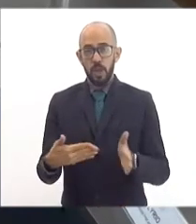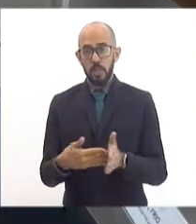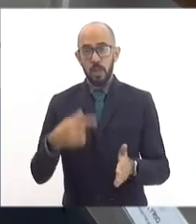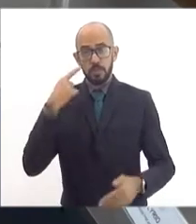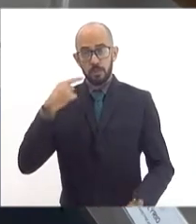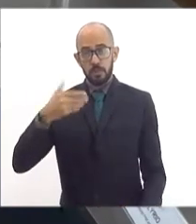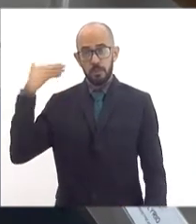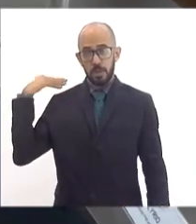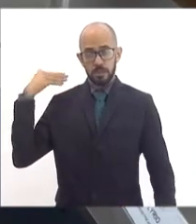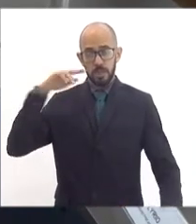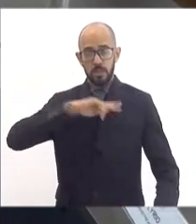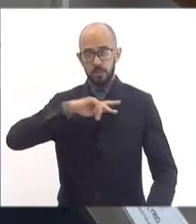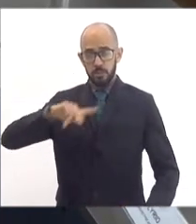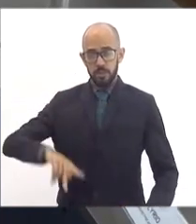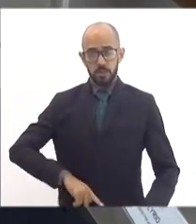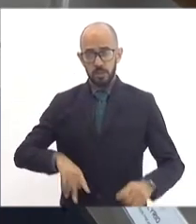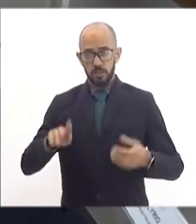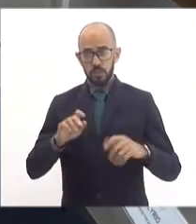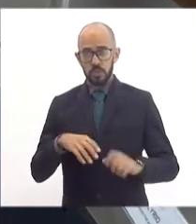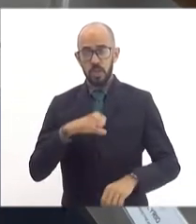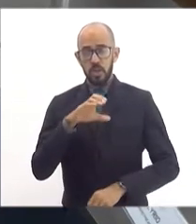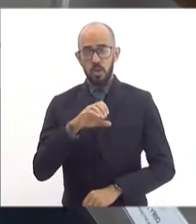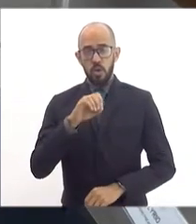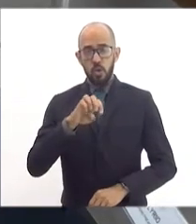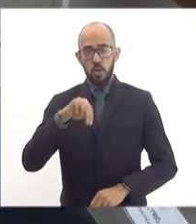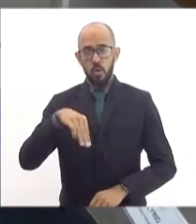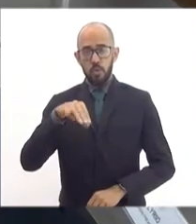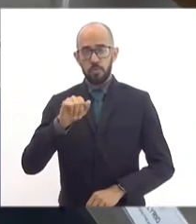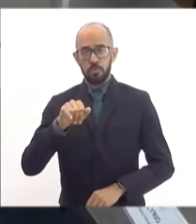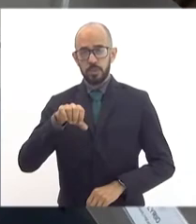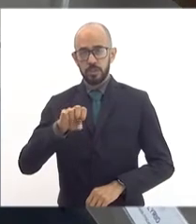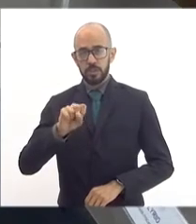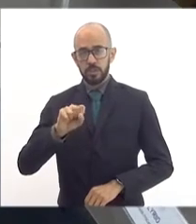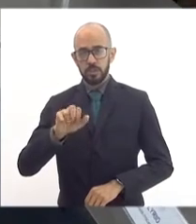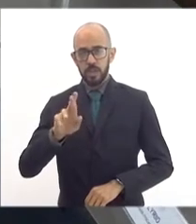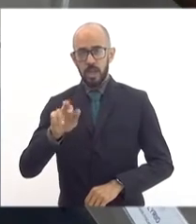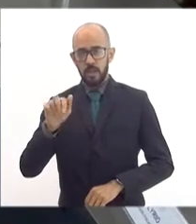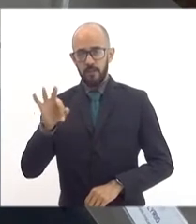passada presidia a Comissarf.